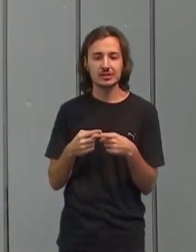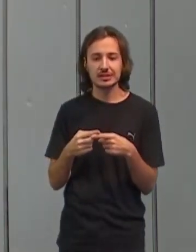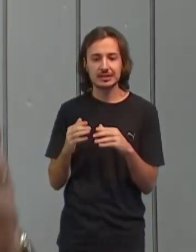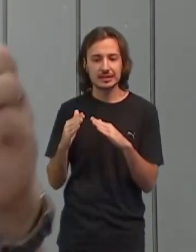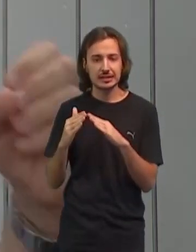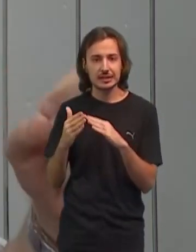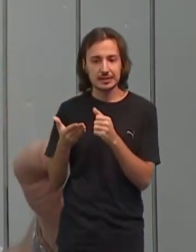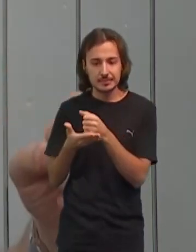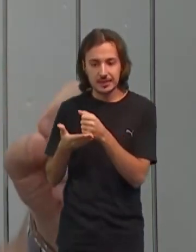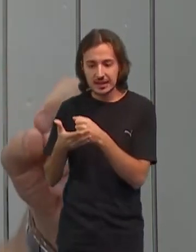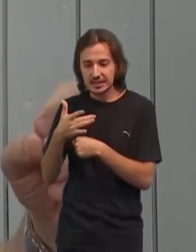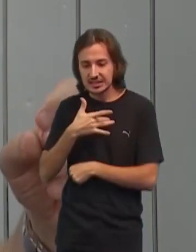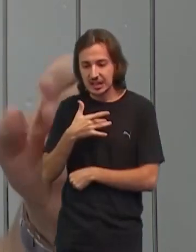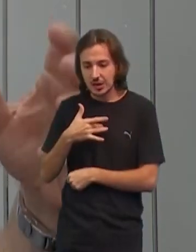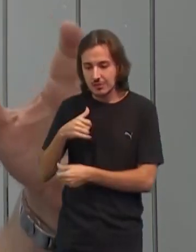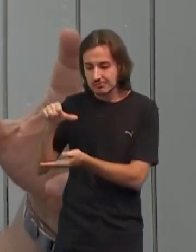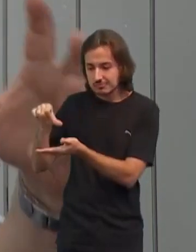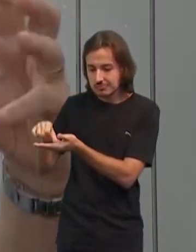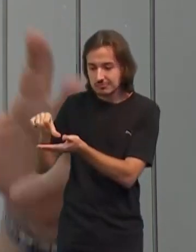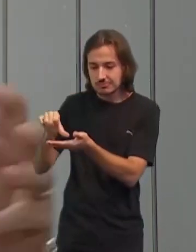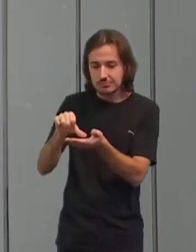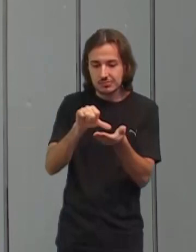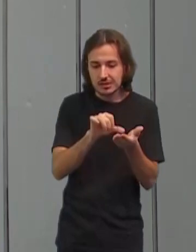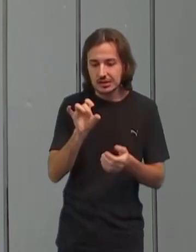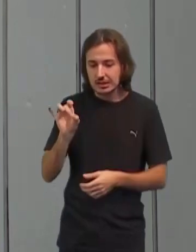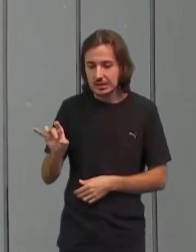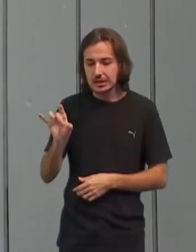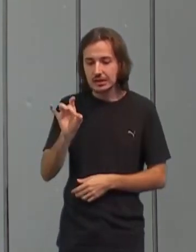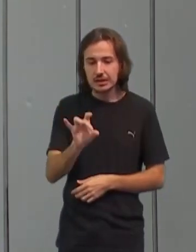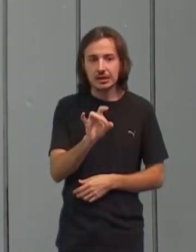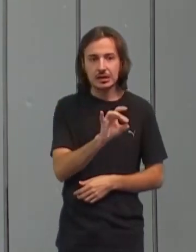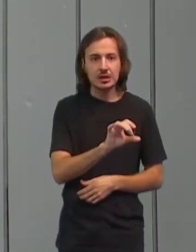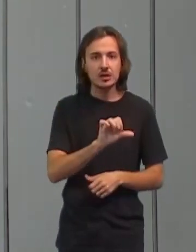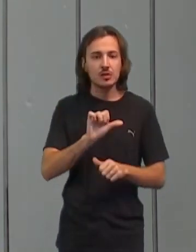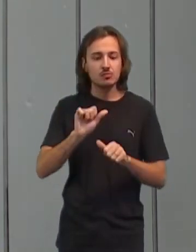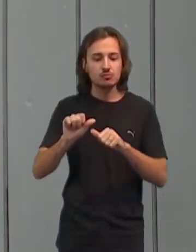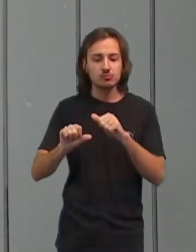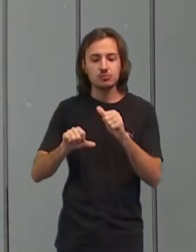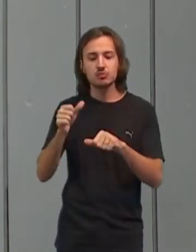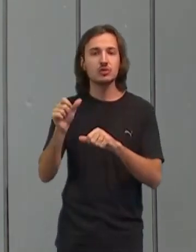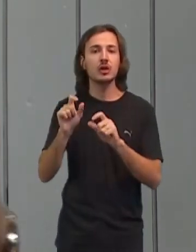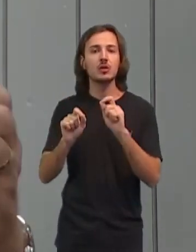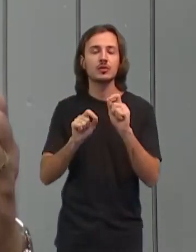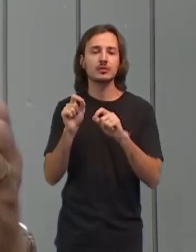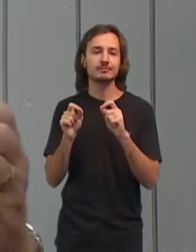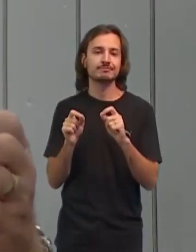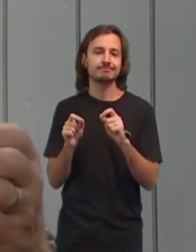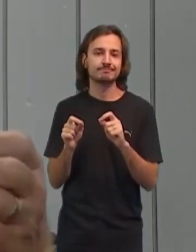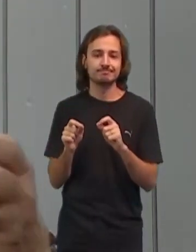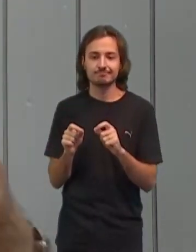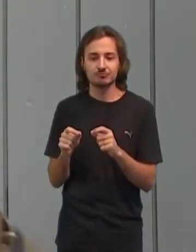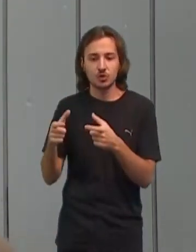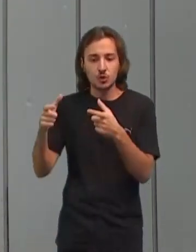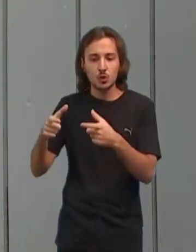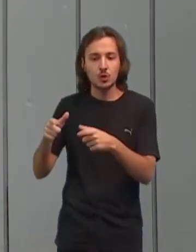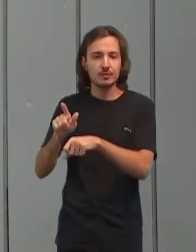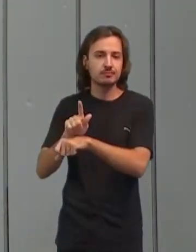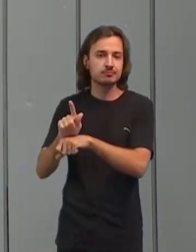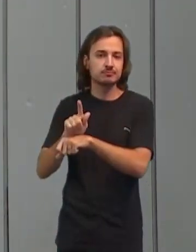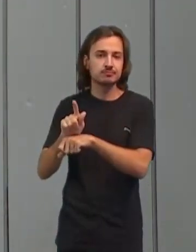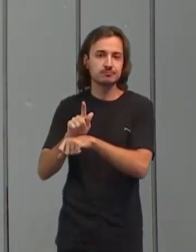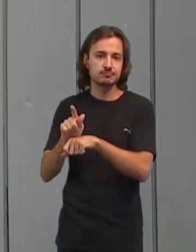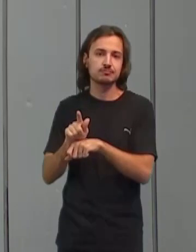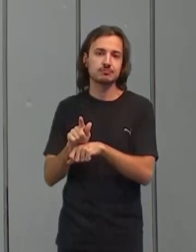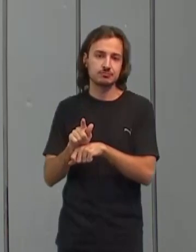saúde viraria, vereador, presidente Pardal, uma unidade gestora. Então, você tem